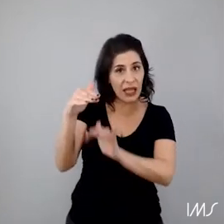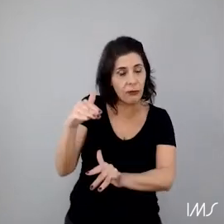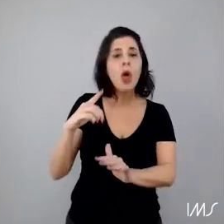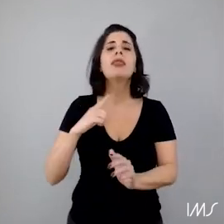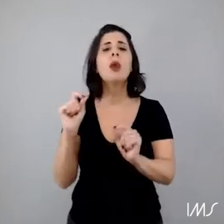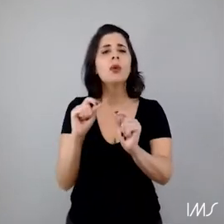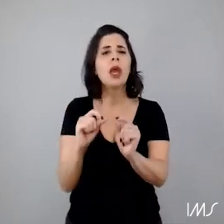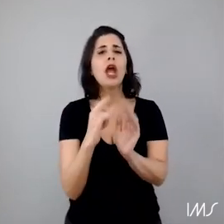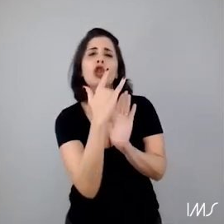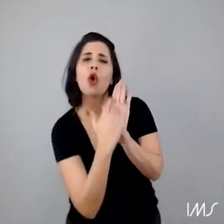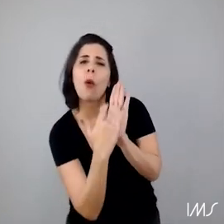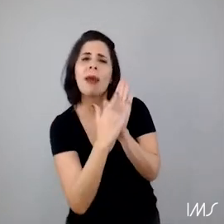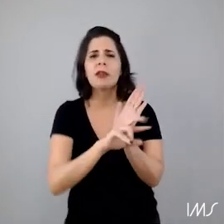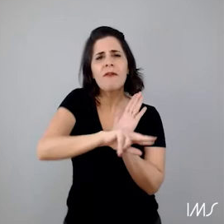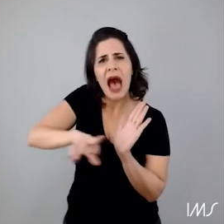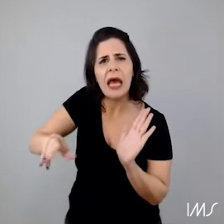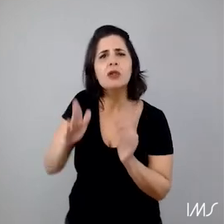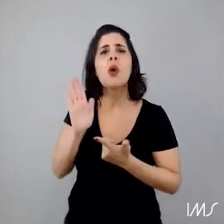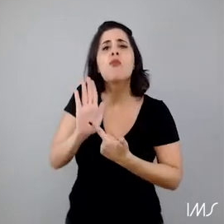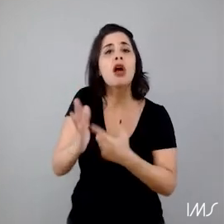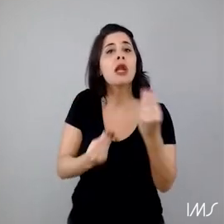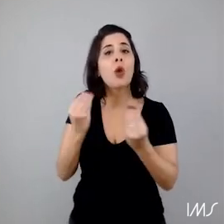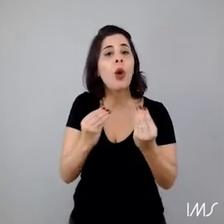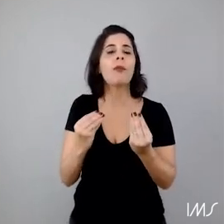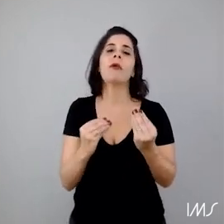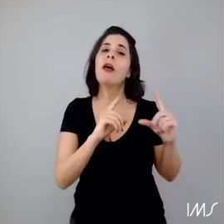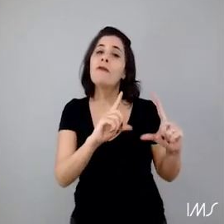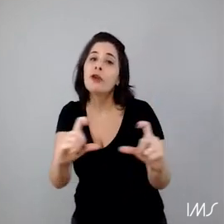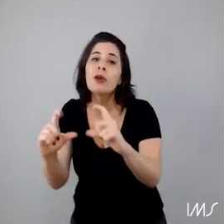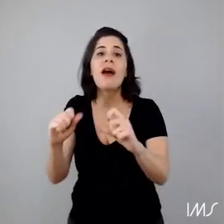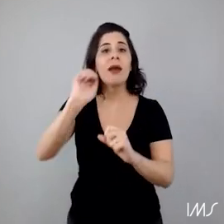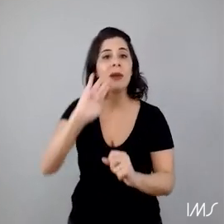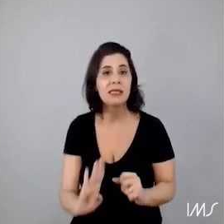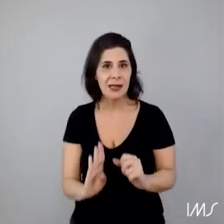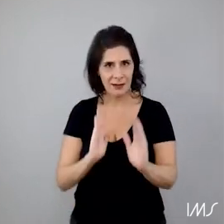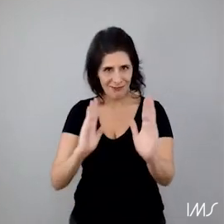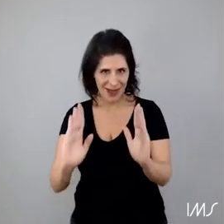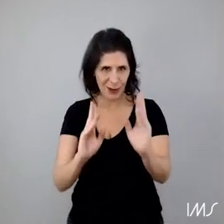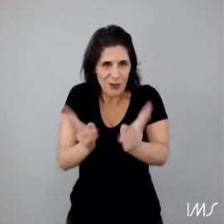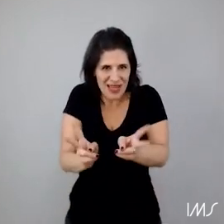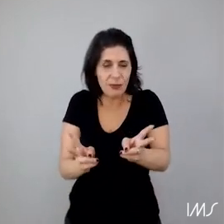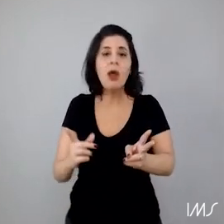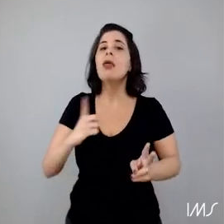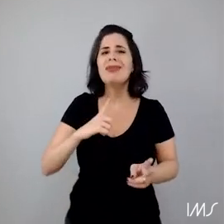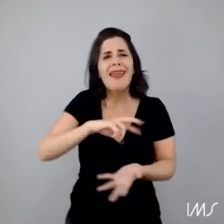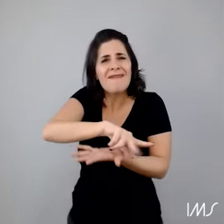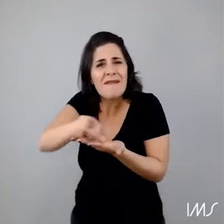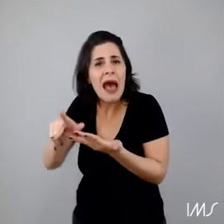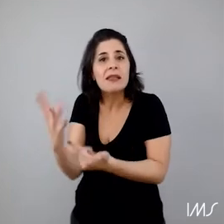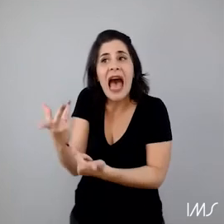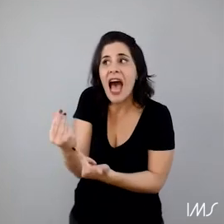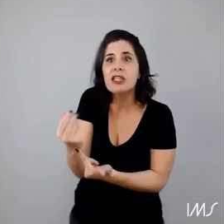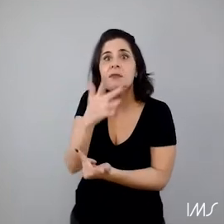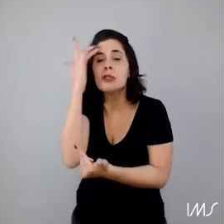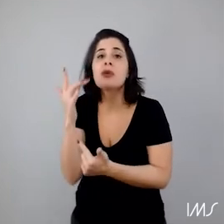rica documentação sobre parte da produção fotográfica brasileira desse período, pois guarda conjuntos significativos de obras de muitos de